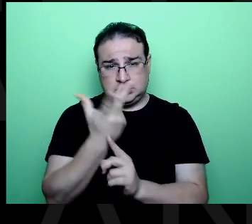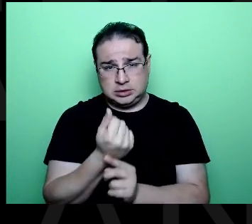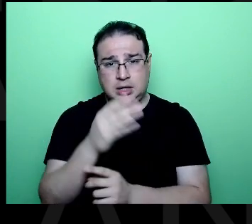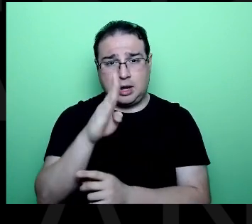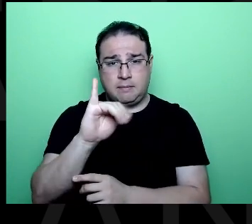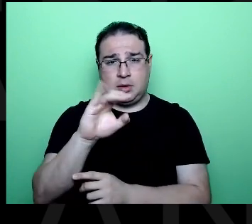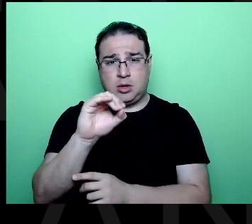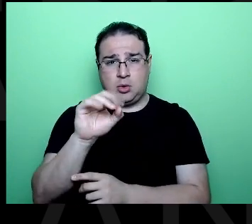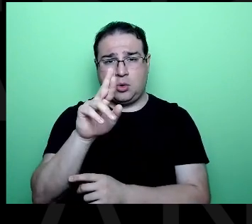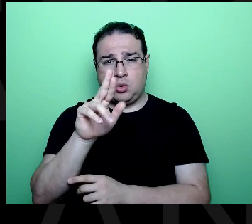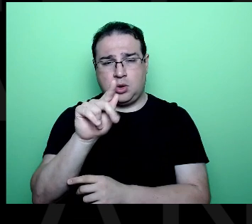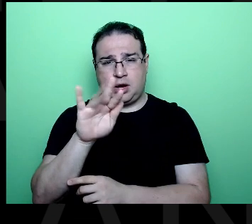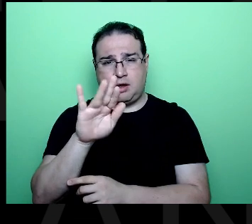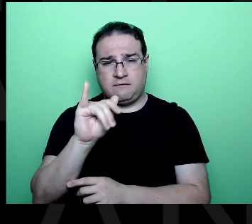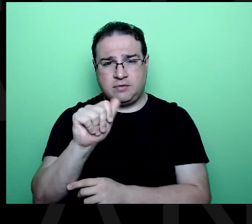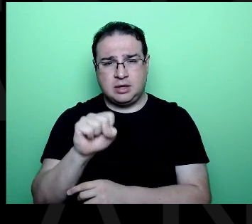o Brasil sempre